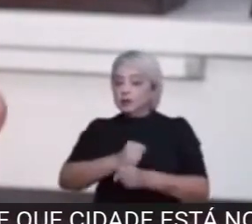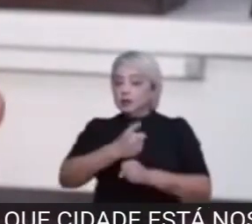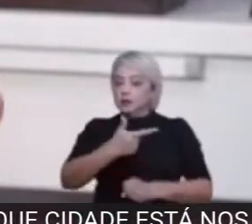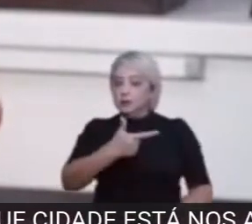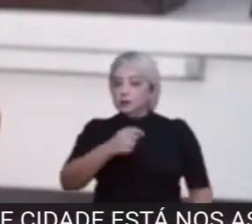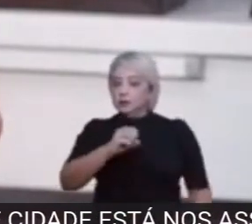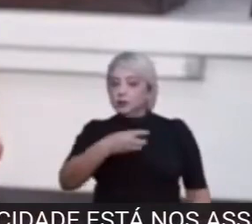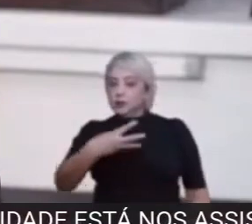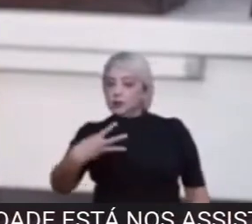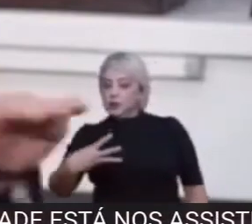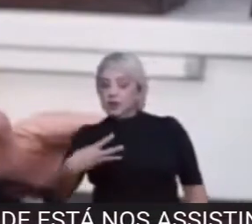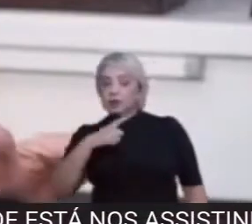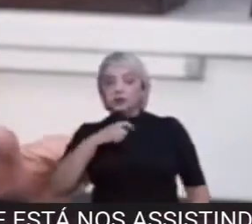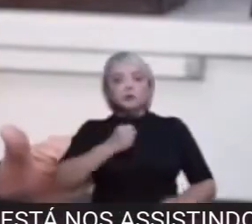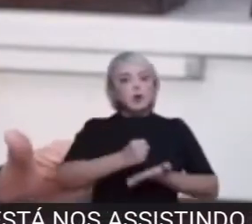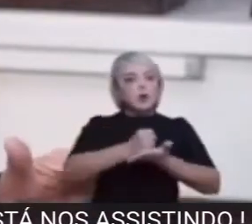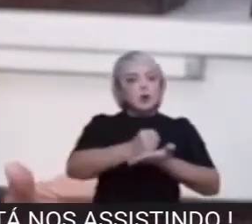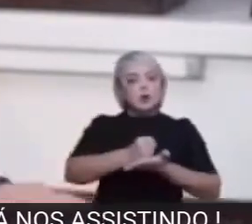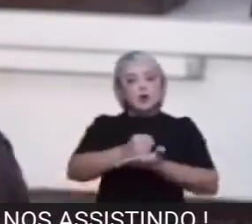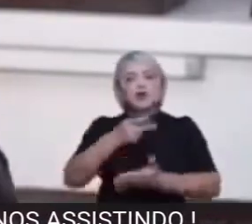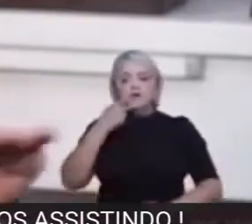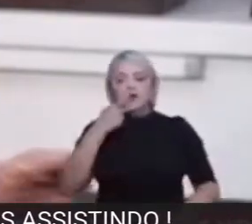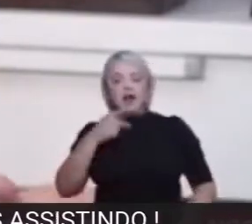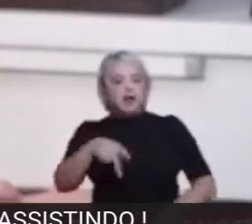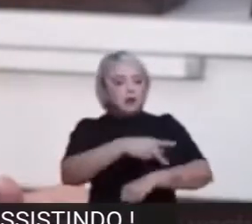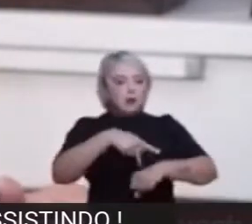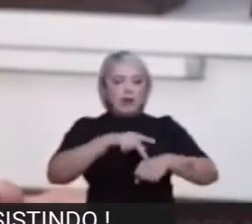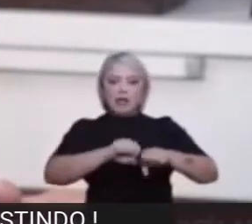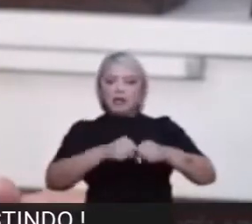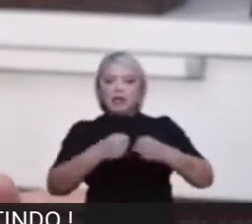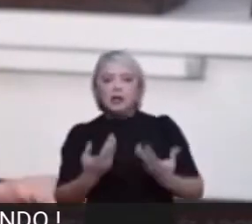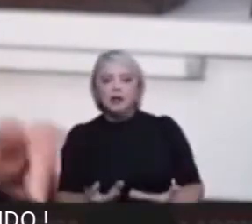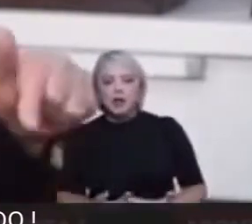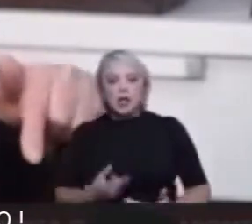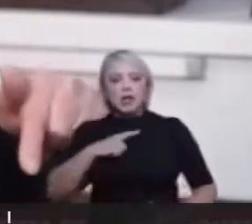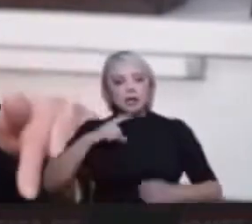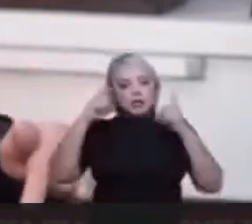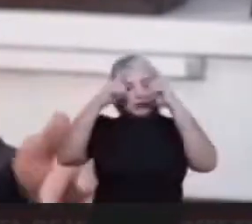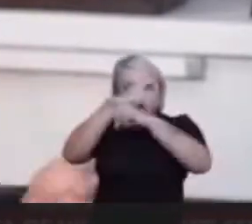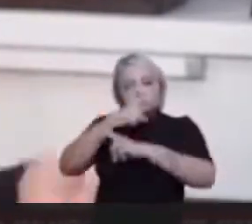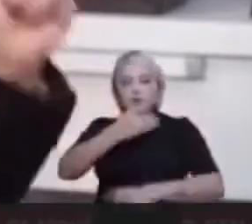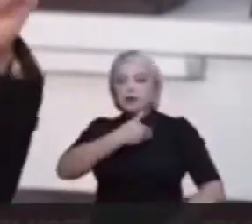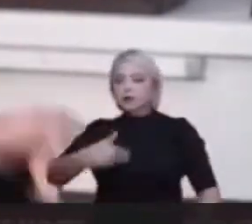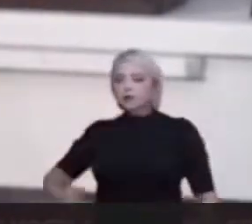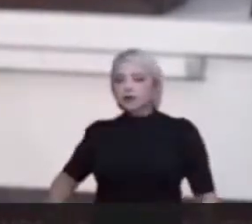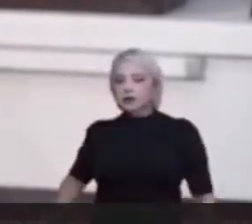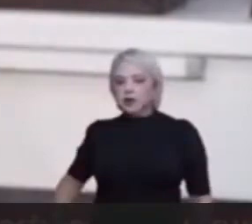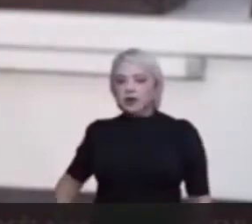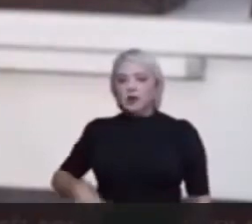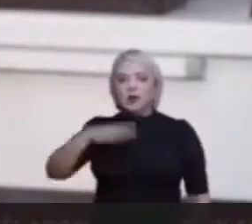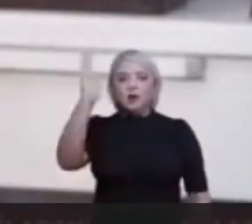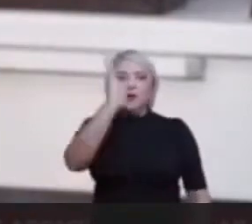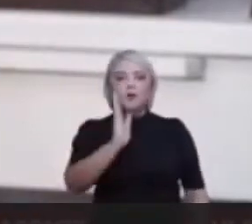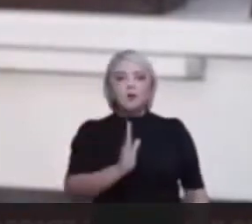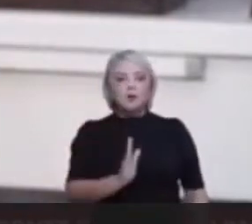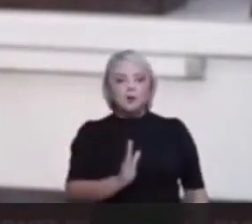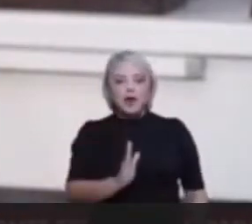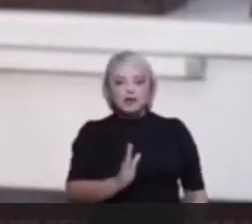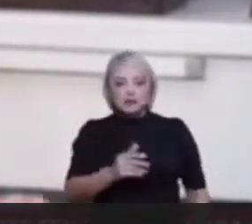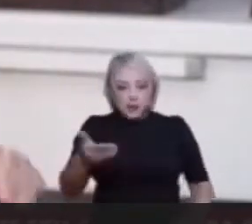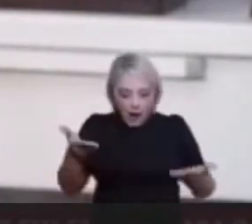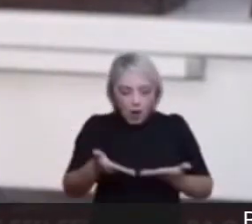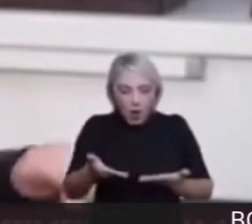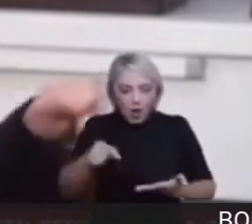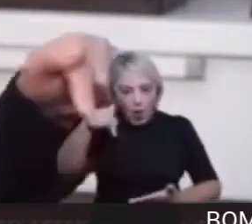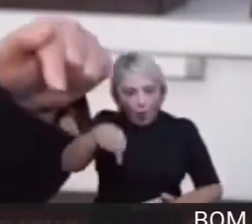meus assessores diziam que o país estava quebrado, que eu ia ter dificuldade para governar, o Brasil agora está mais destruído. Exatamente,